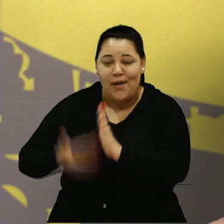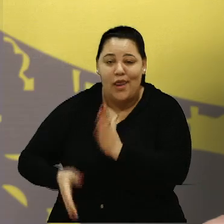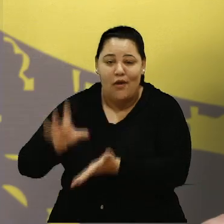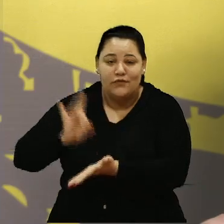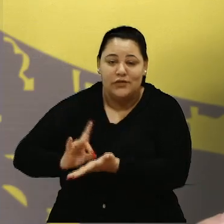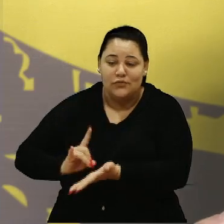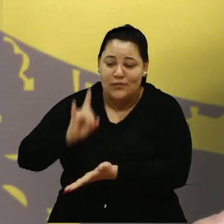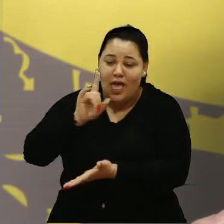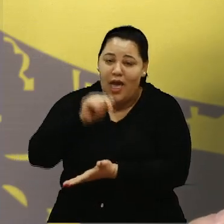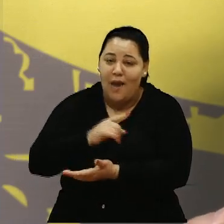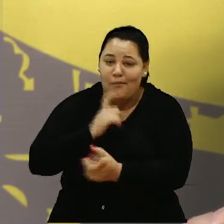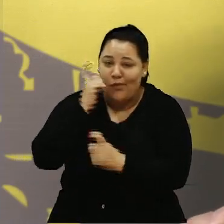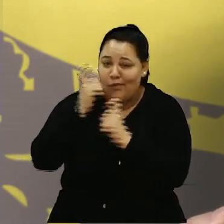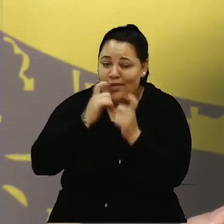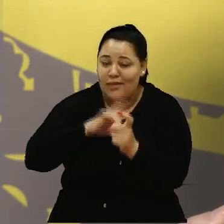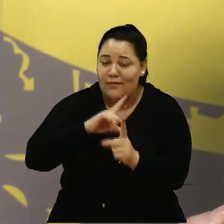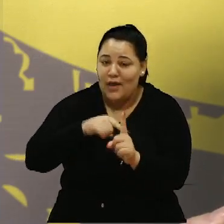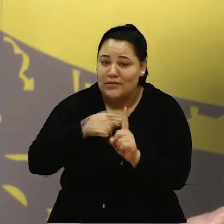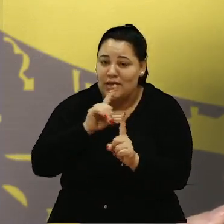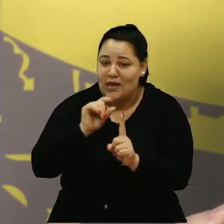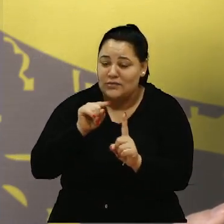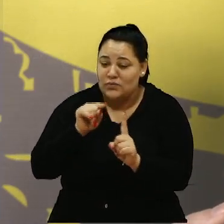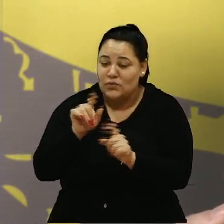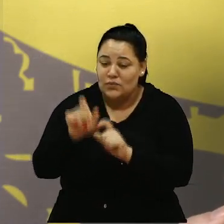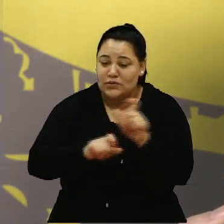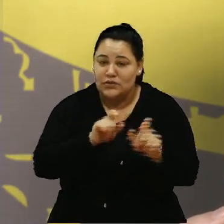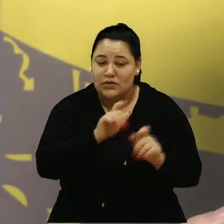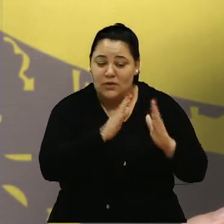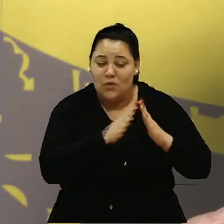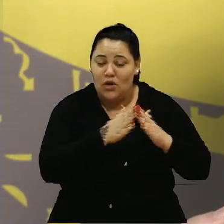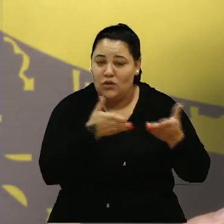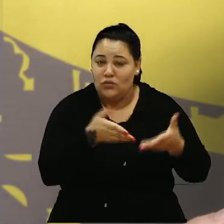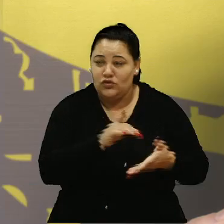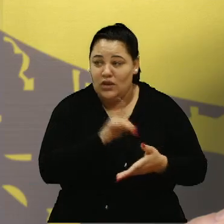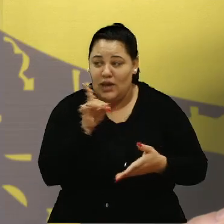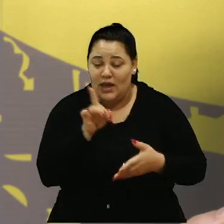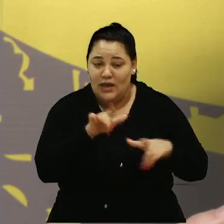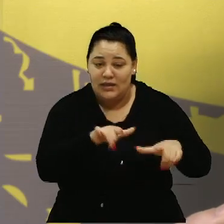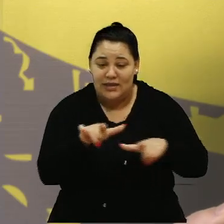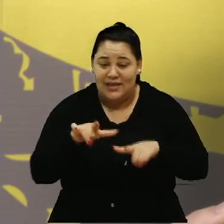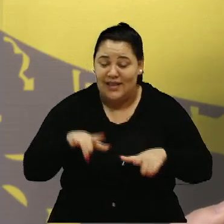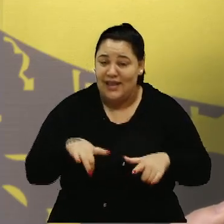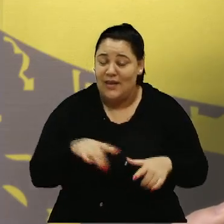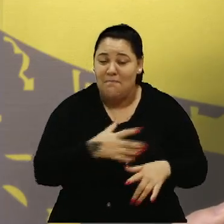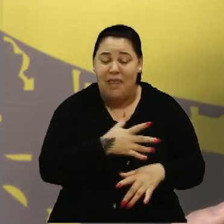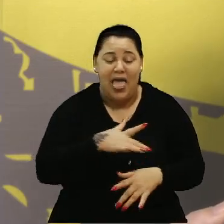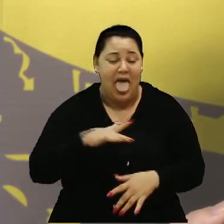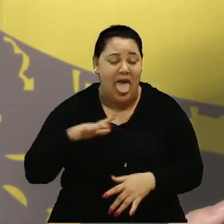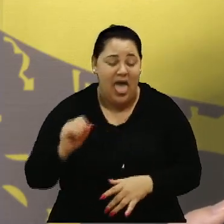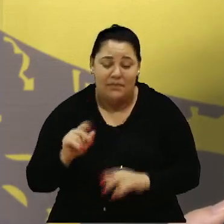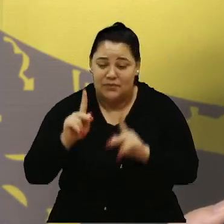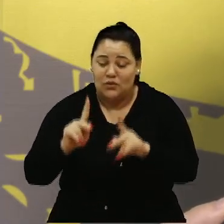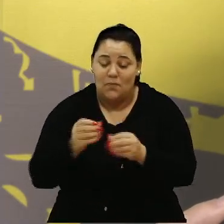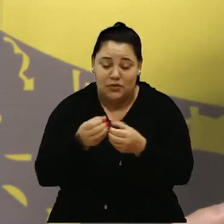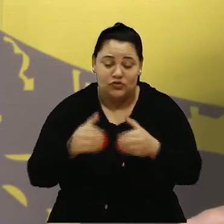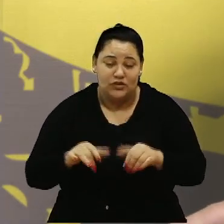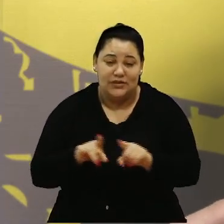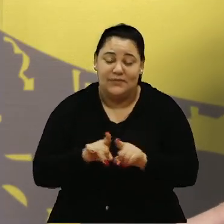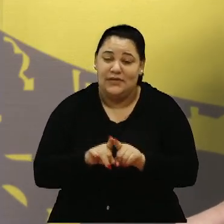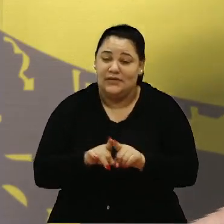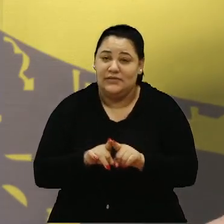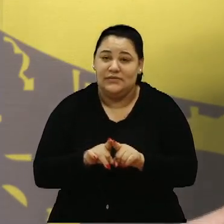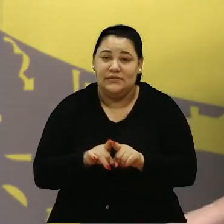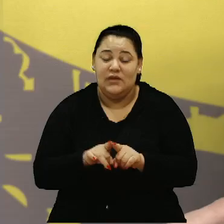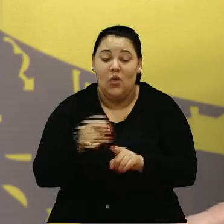situação preocupante. Tem mais de 10 mil pessoas que moram hoje no Campus da Serra, centenas de pessoas que estão sendo afetadas por isso. A gente não pode ver. Ontem